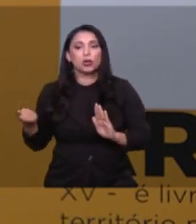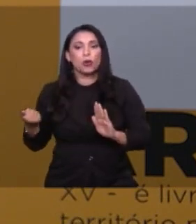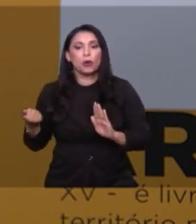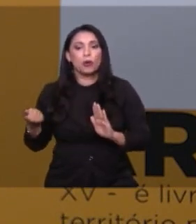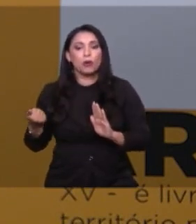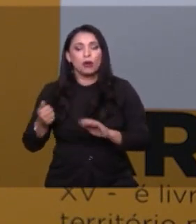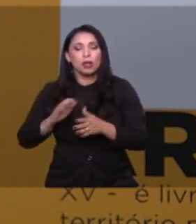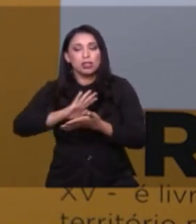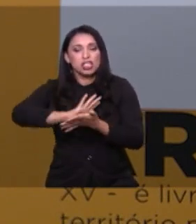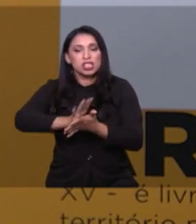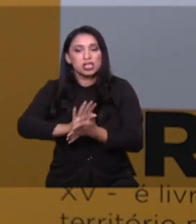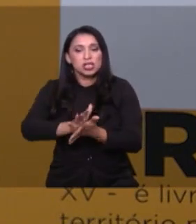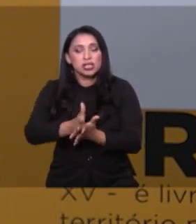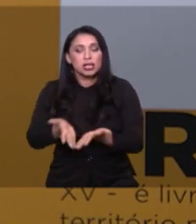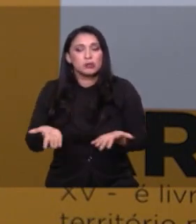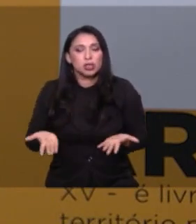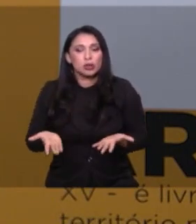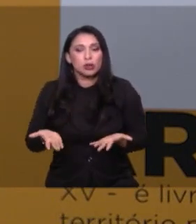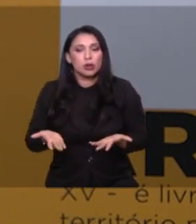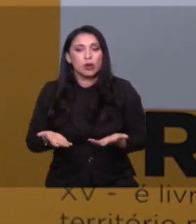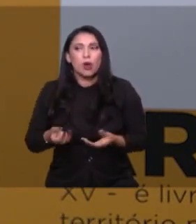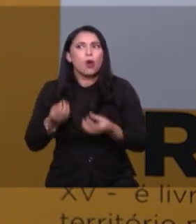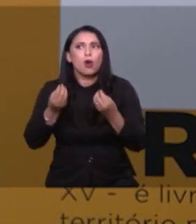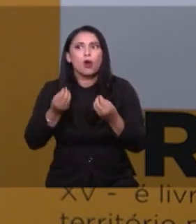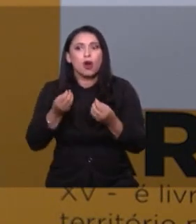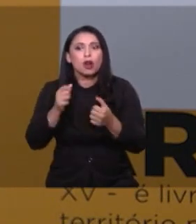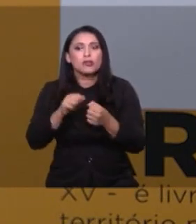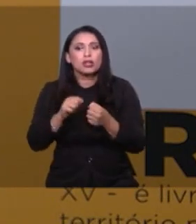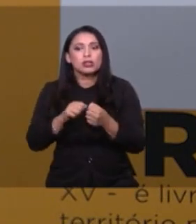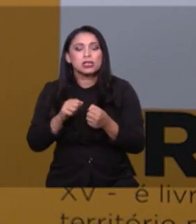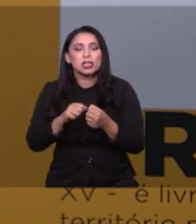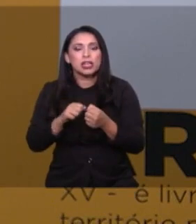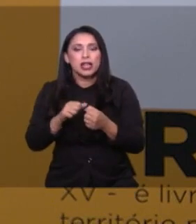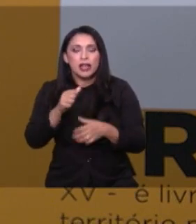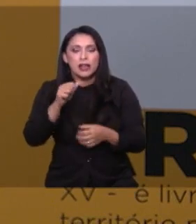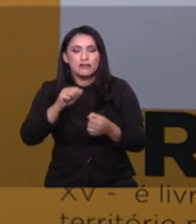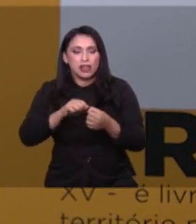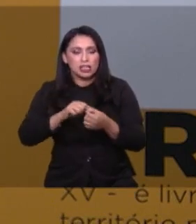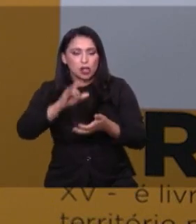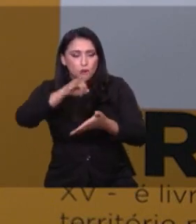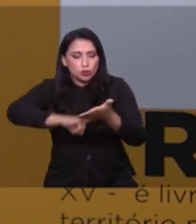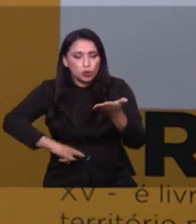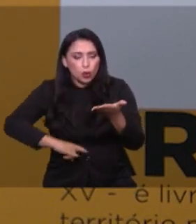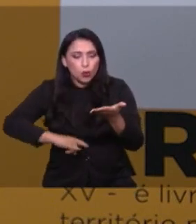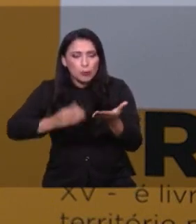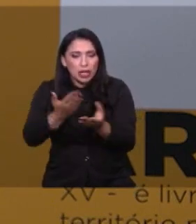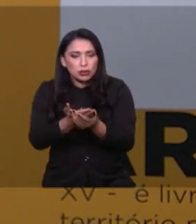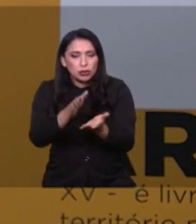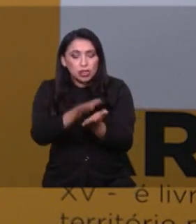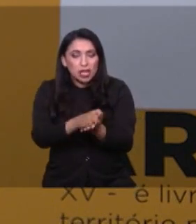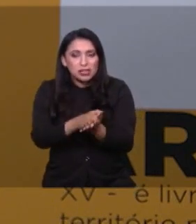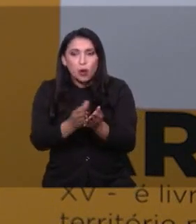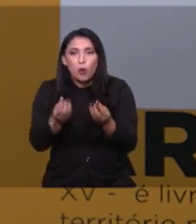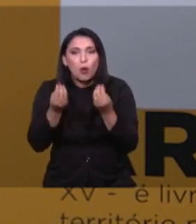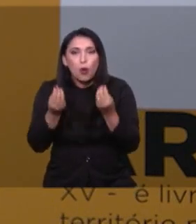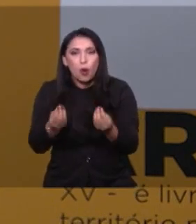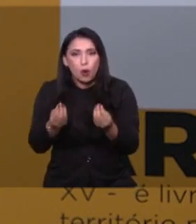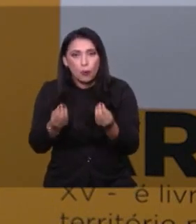deficiente, já diz que ela não vai conseguir. Como que ela vai conseguir fazer uma petição? Como que ela vai conseguir atuar? A